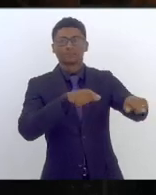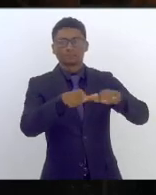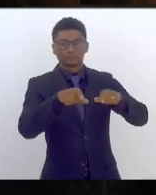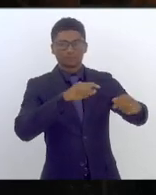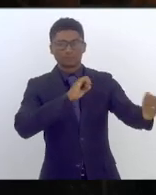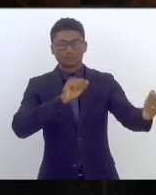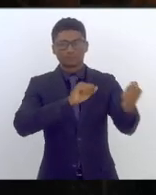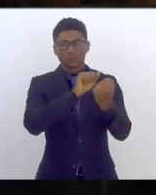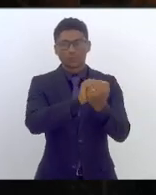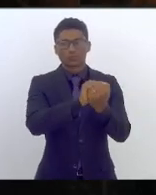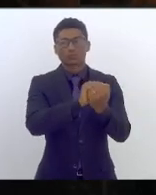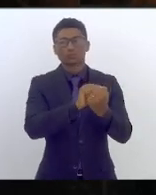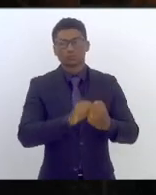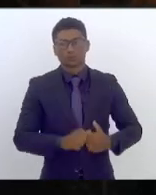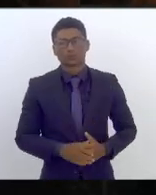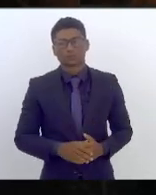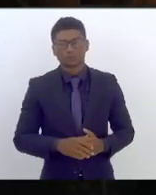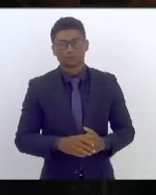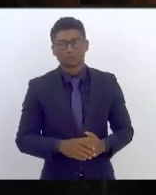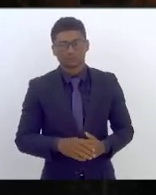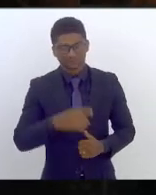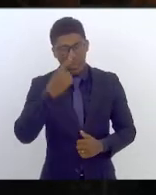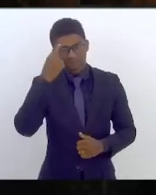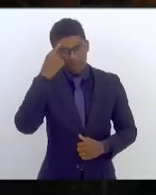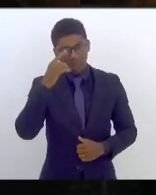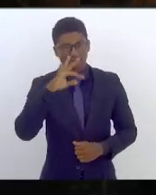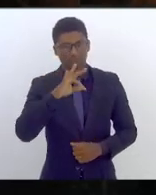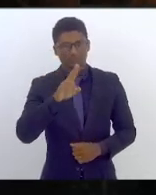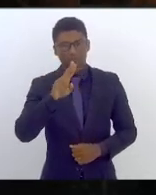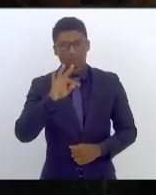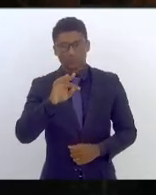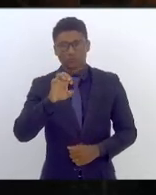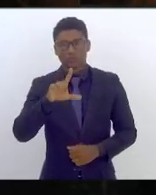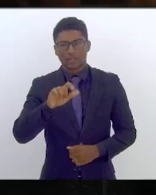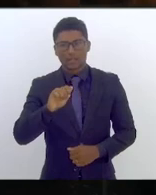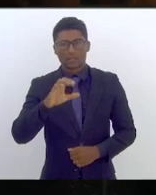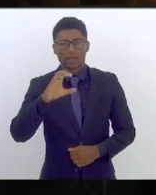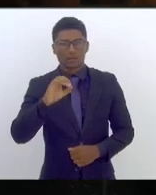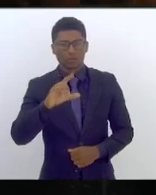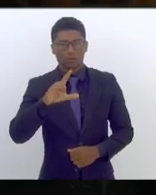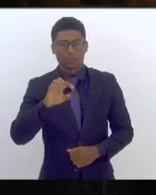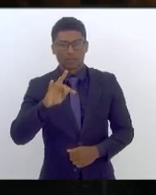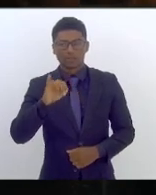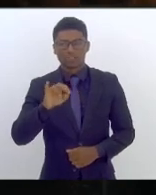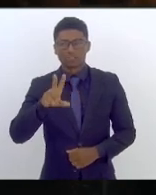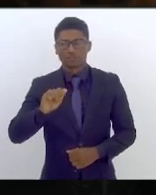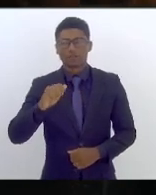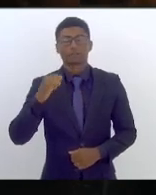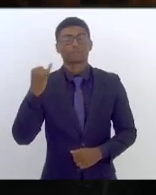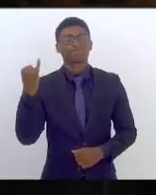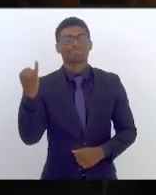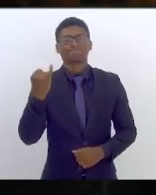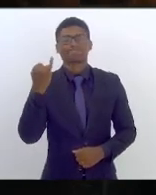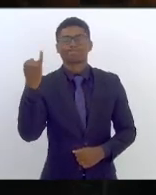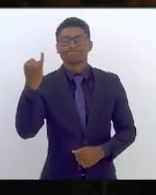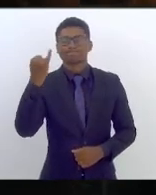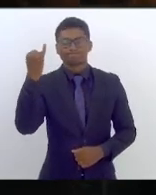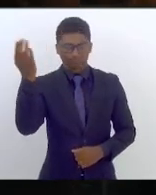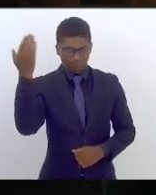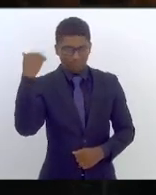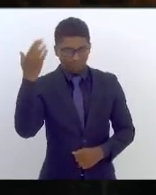foi lembrado aí a tutela coletiva né o início da tutela coletiva a importância que isso que isso